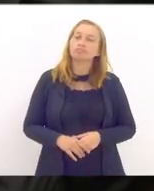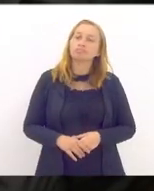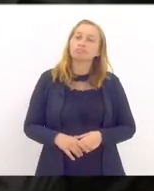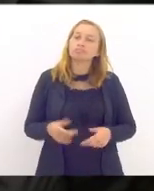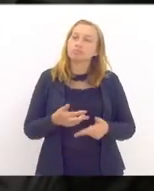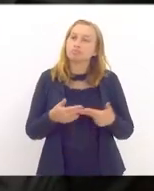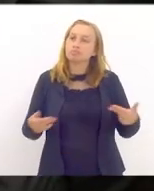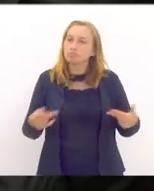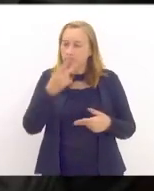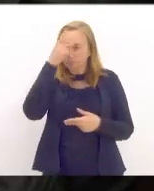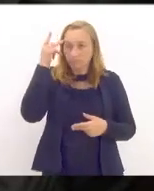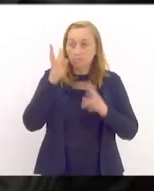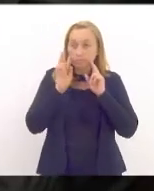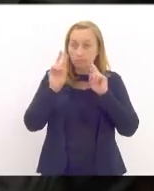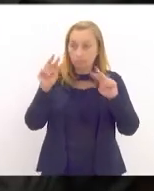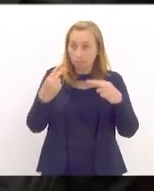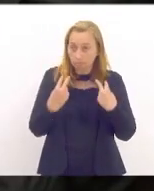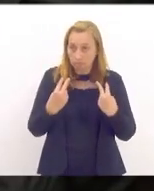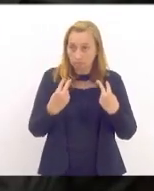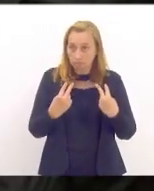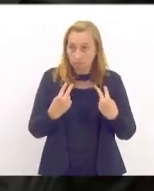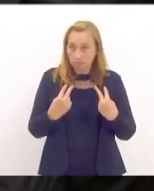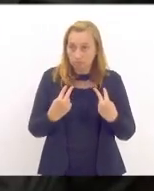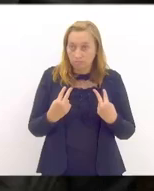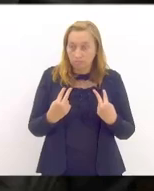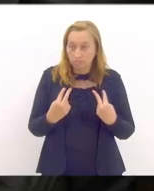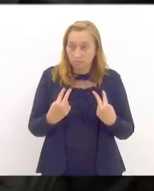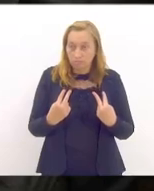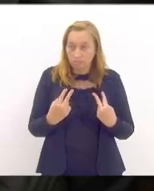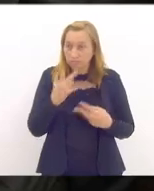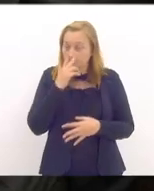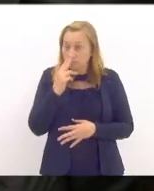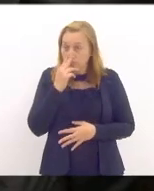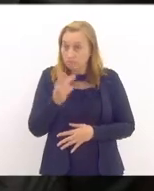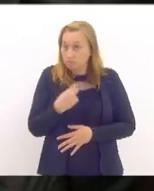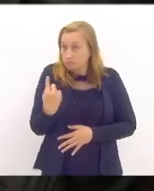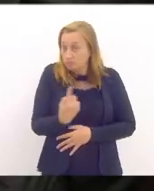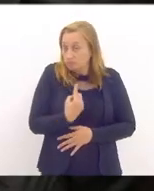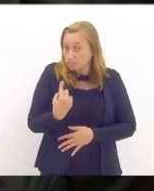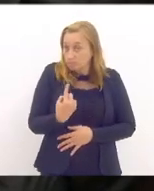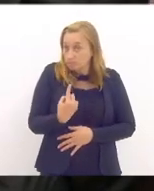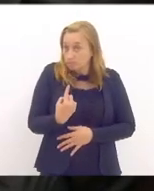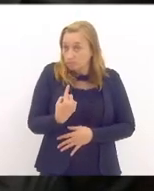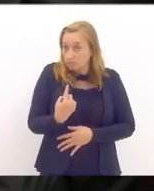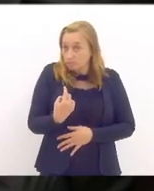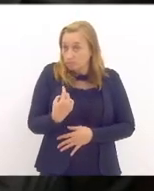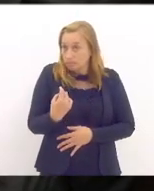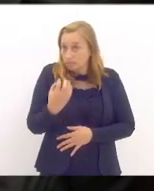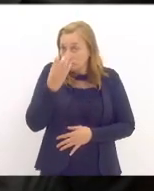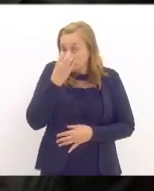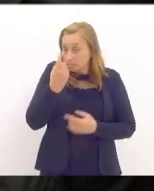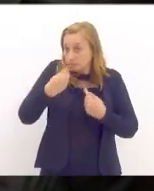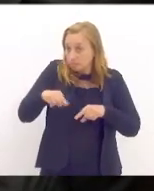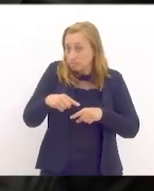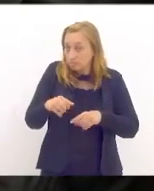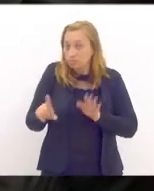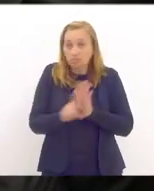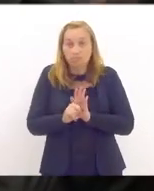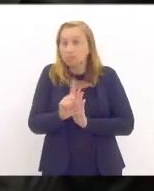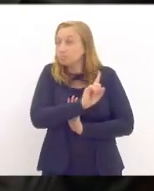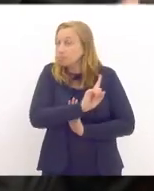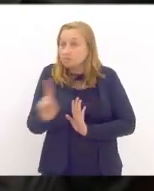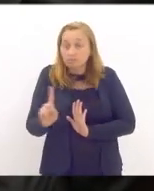milhares de pessoas nos assistindo parece que nós somos tolos do que a gente está fazendo ao contrário a lei não